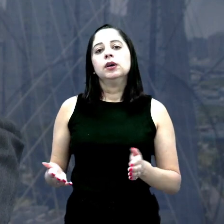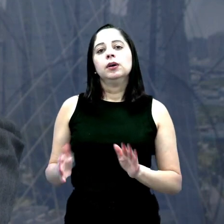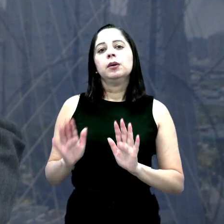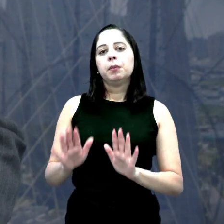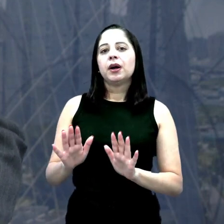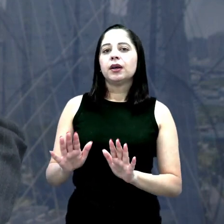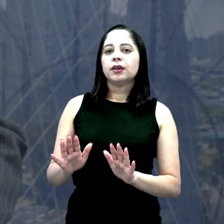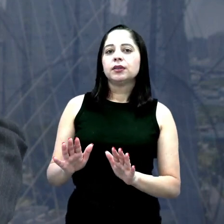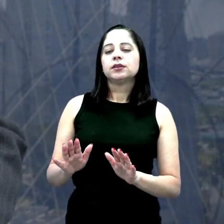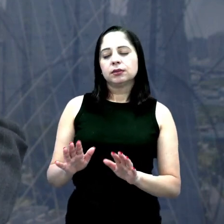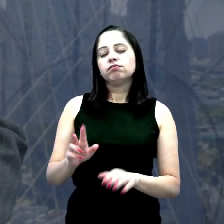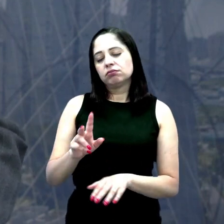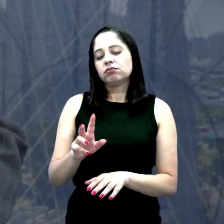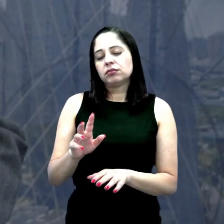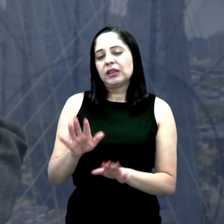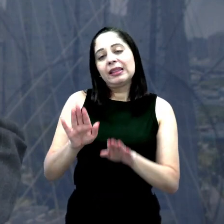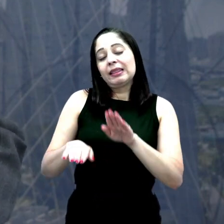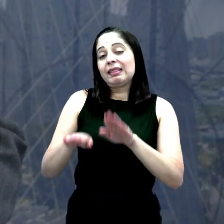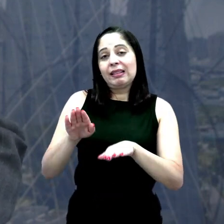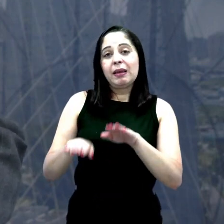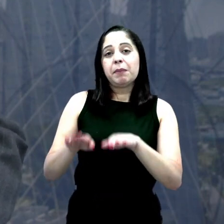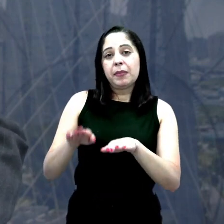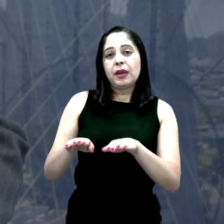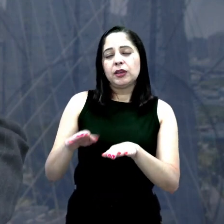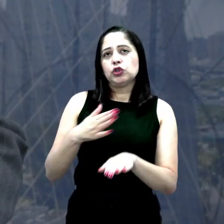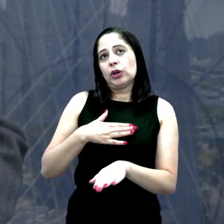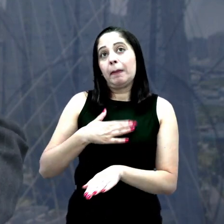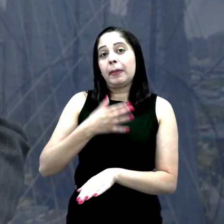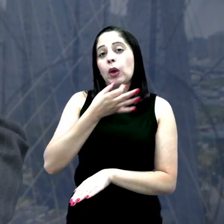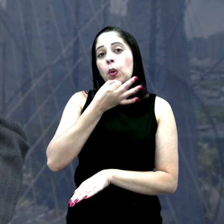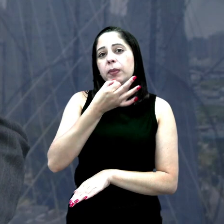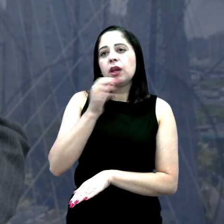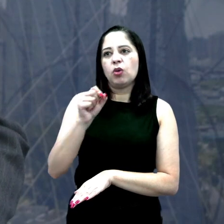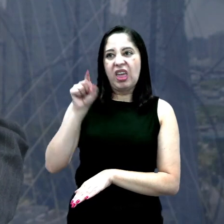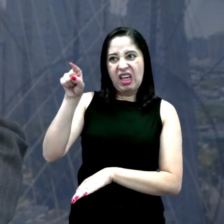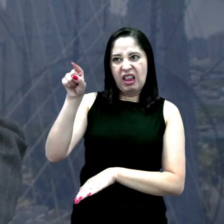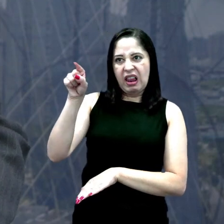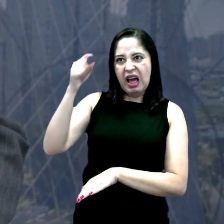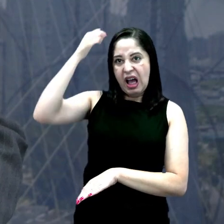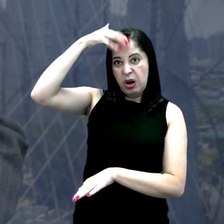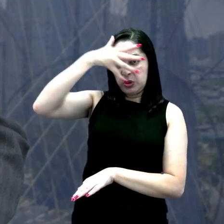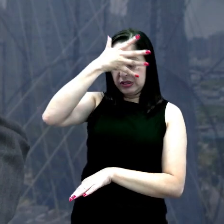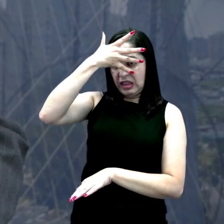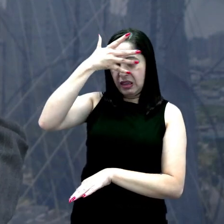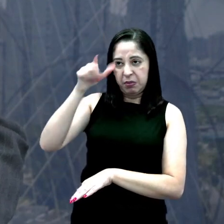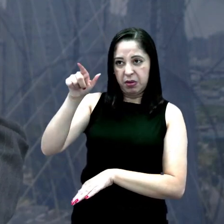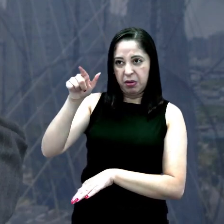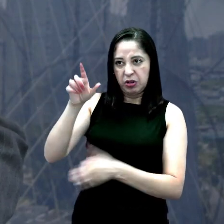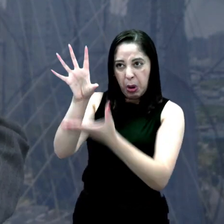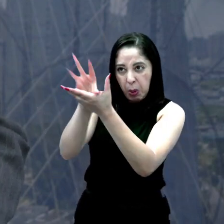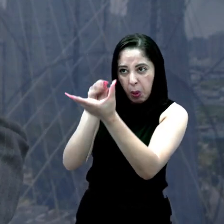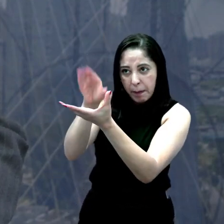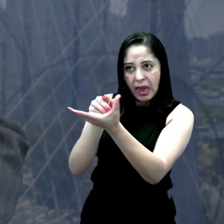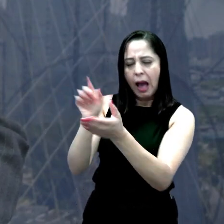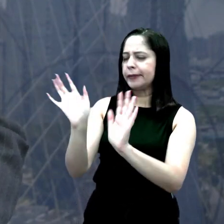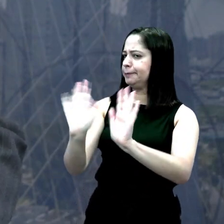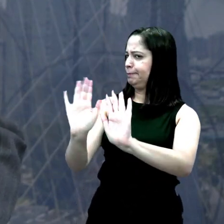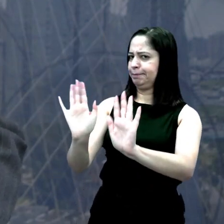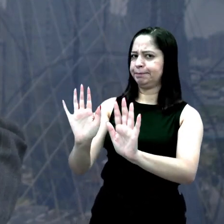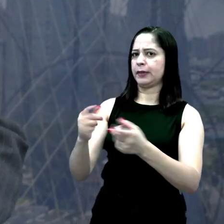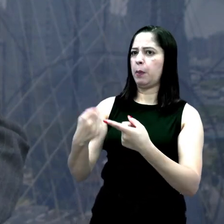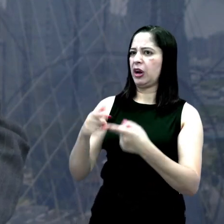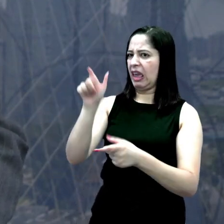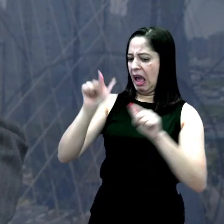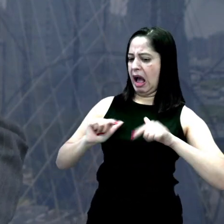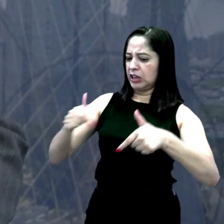mas vai muito de relações exteriores, né? E eu tenho para mim que o Trump é um exemplo a não ser seguido. Mas aqui a gente sabe que tem muita